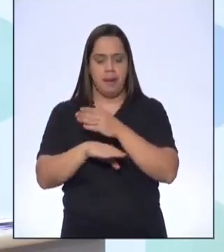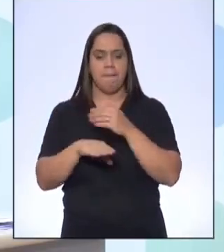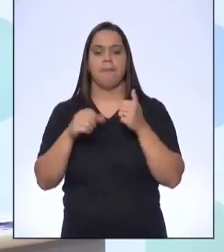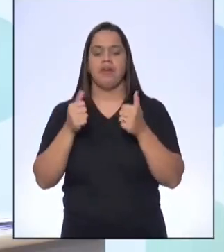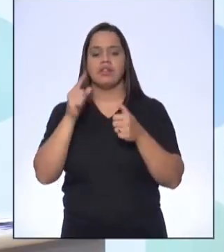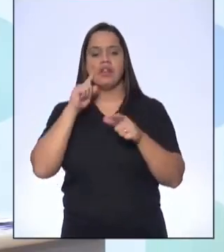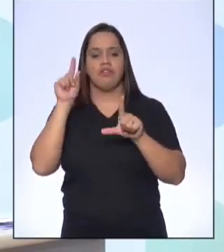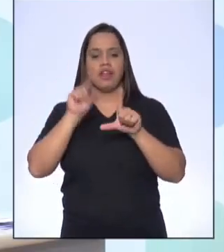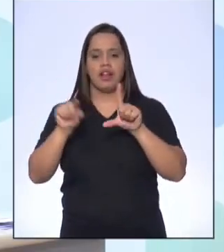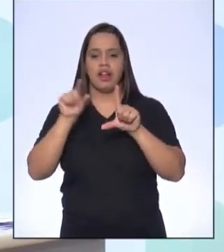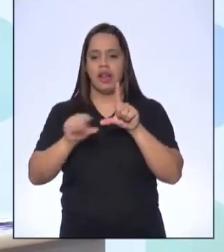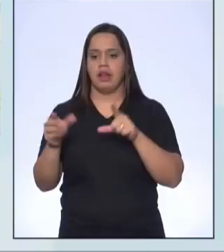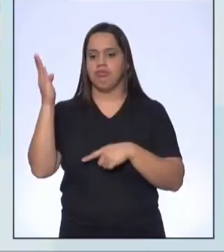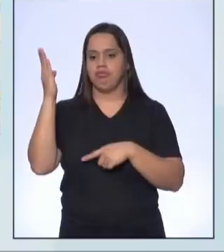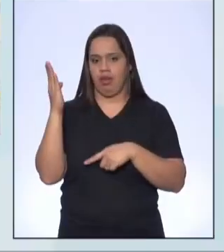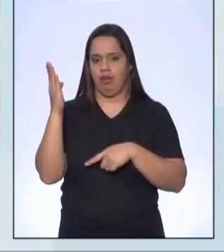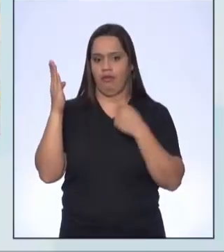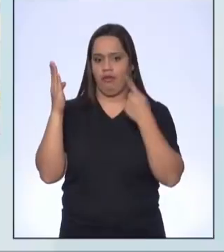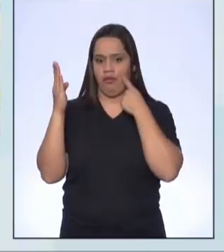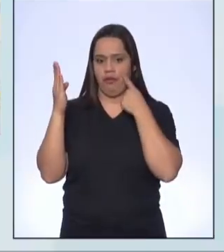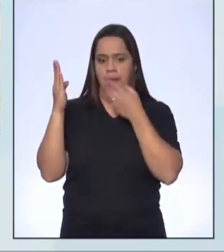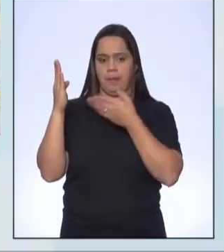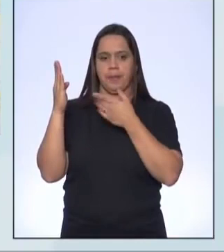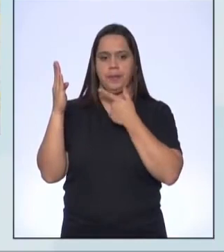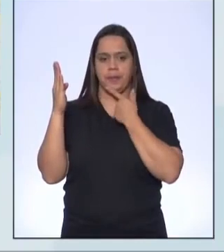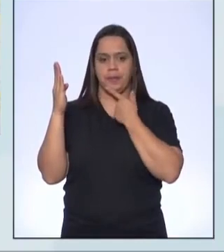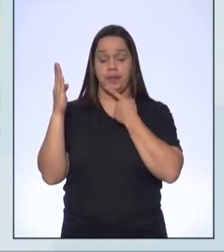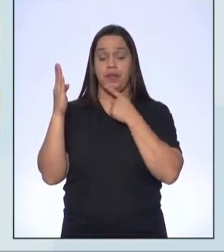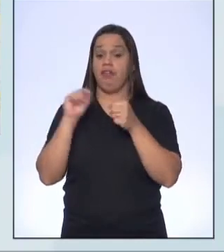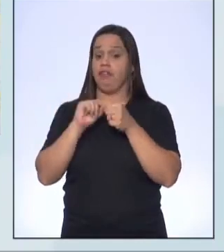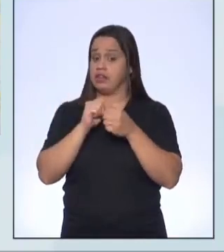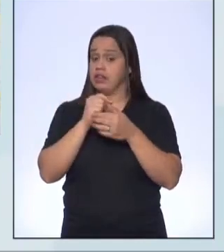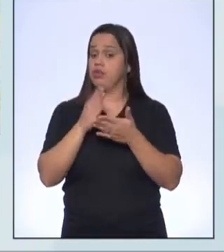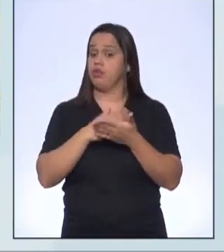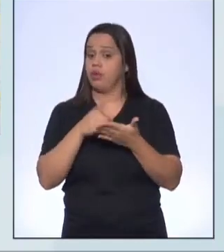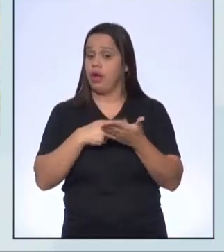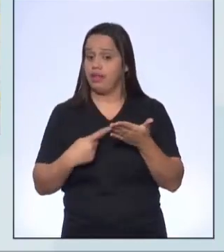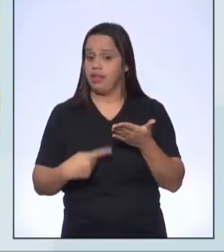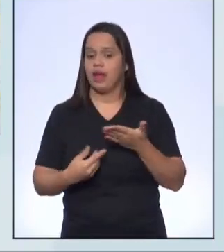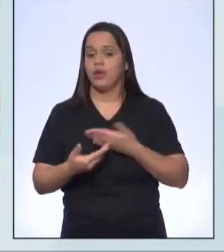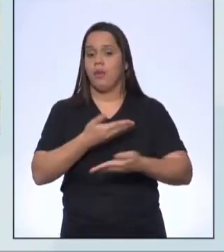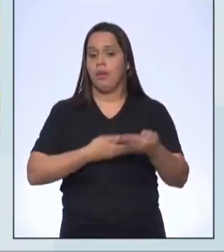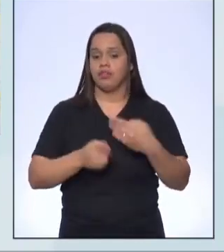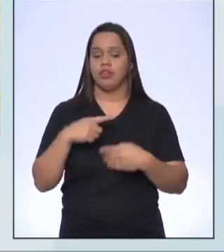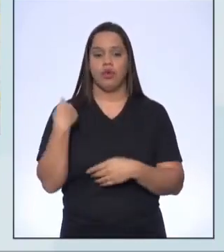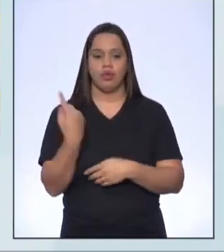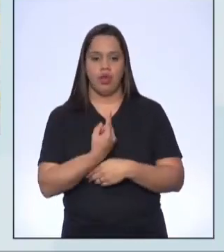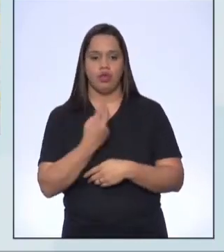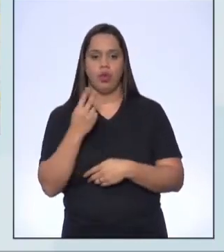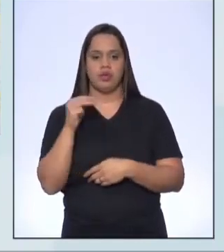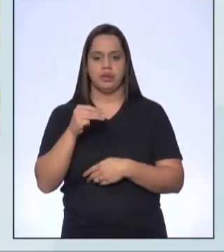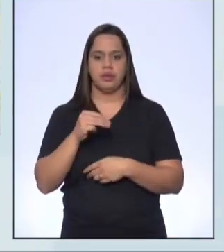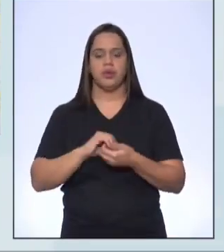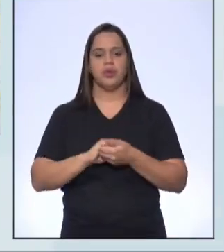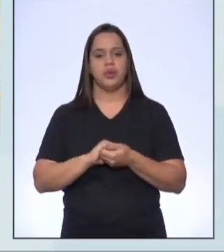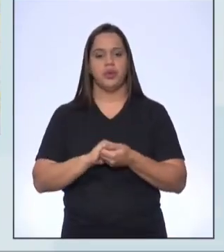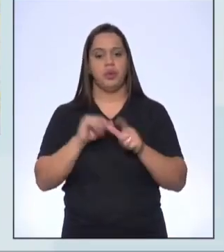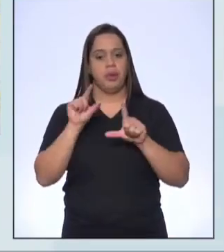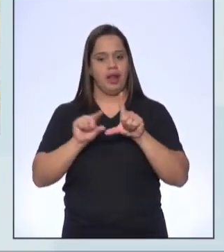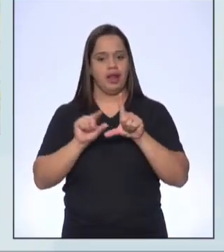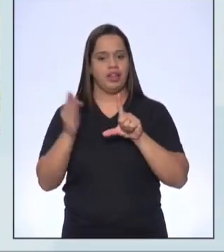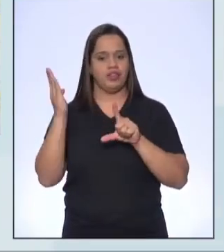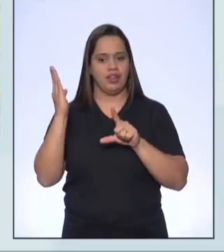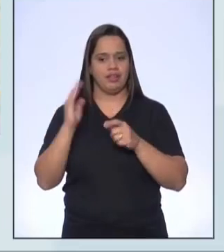uma legenda para esta imagem. Faça no seu caderno, compartilhe conosco. Então, vamos lá, uma legenda para